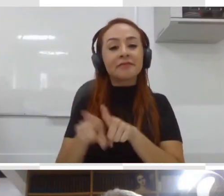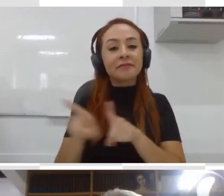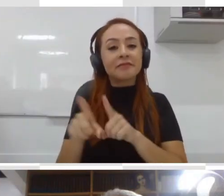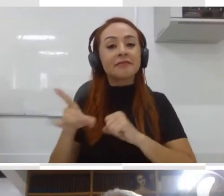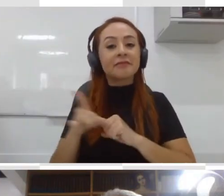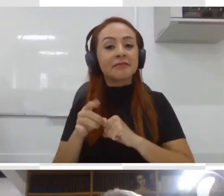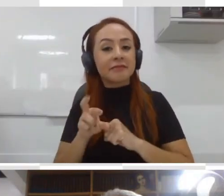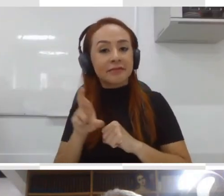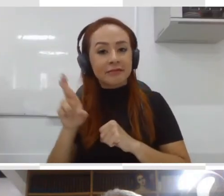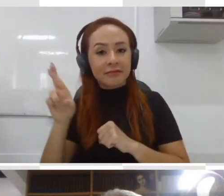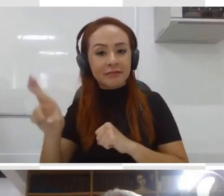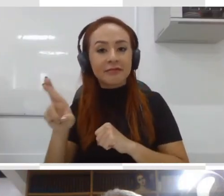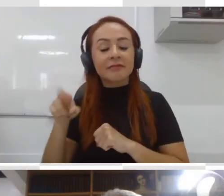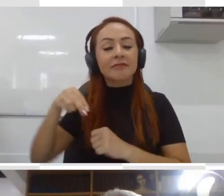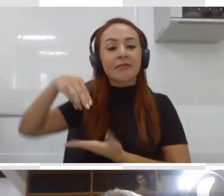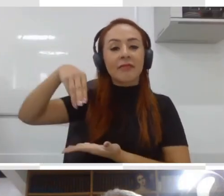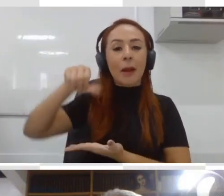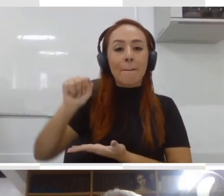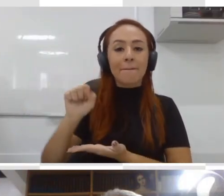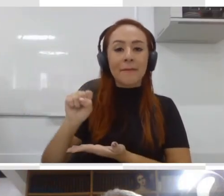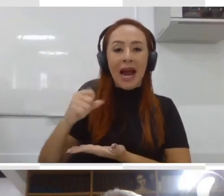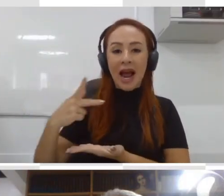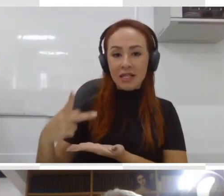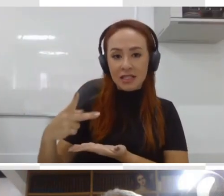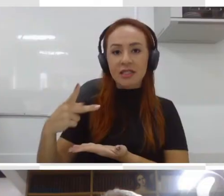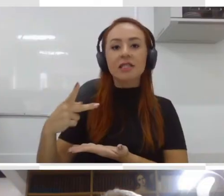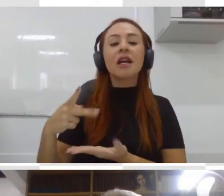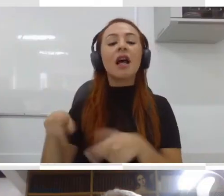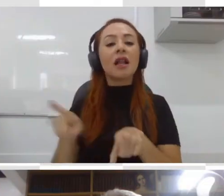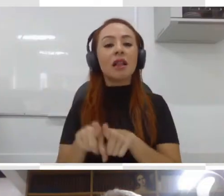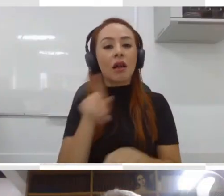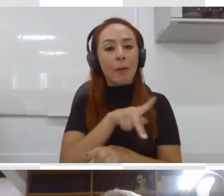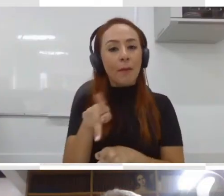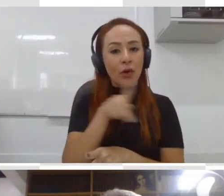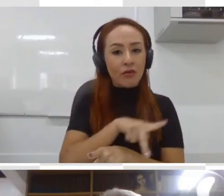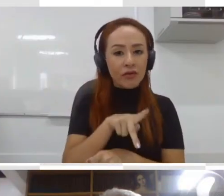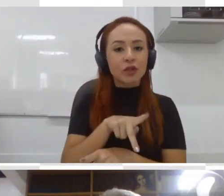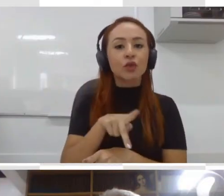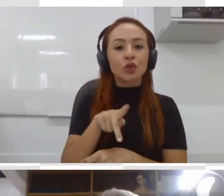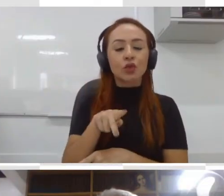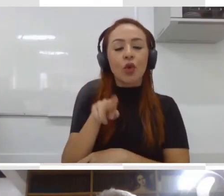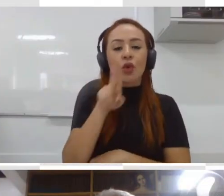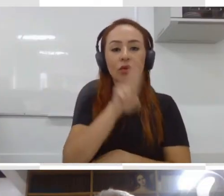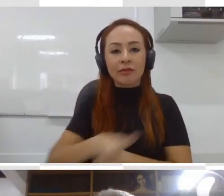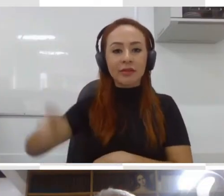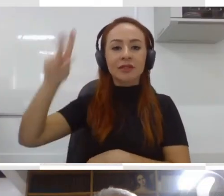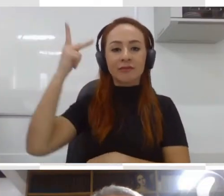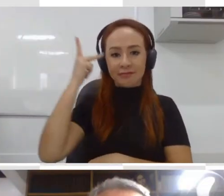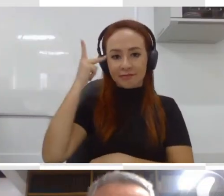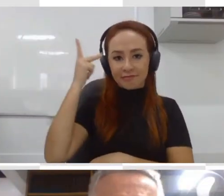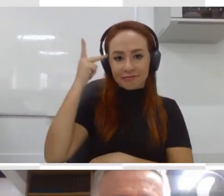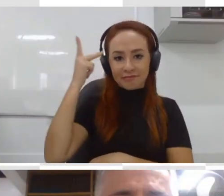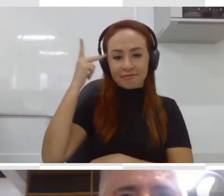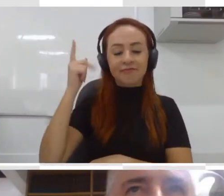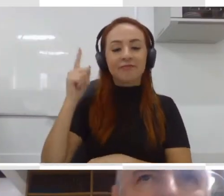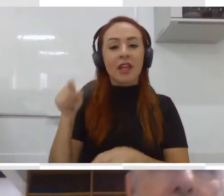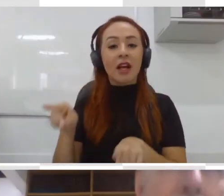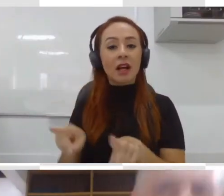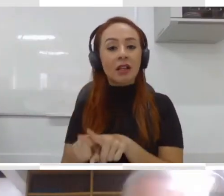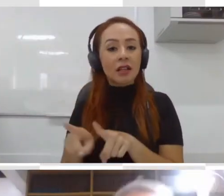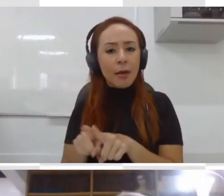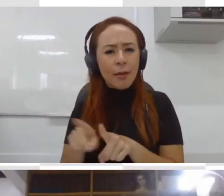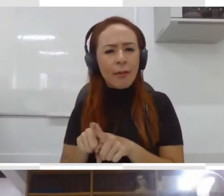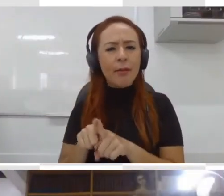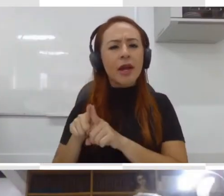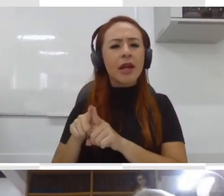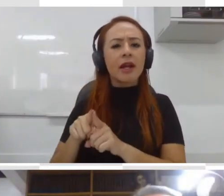professor livre-docente do Departamento de História da Universidade Estadual de Campinas, foi coordenador do projeto MARE,